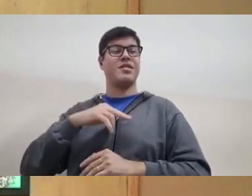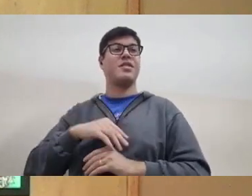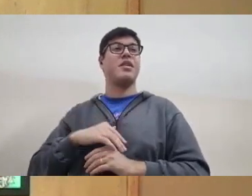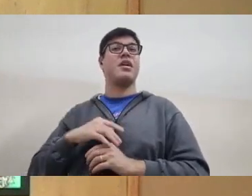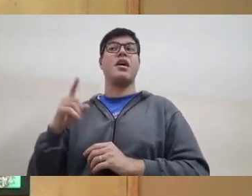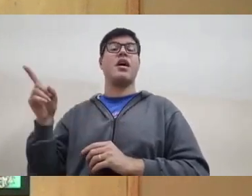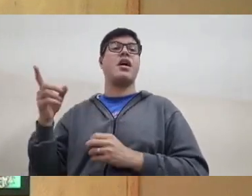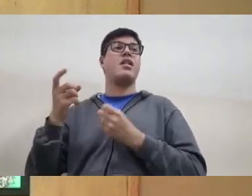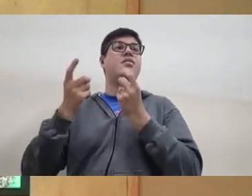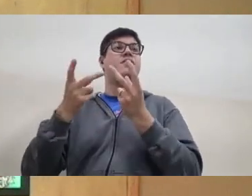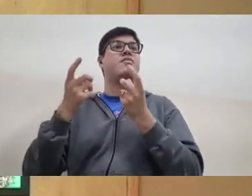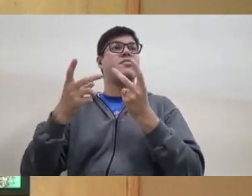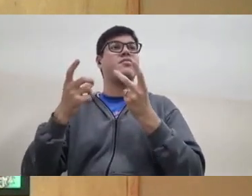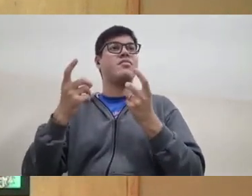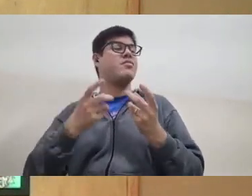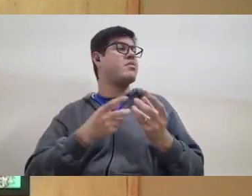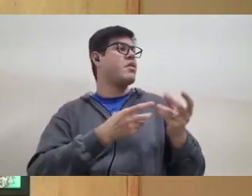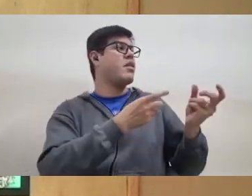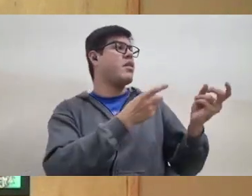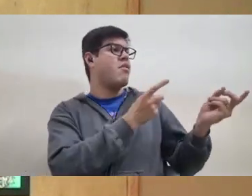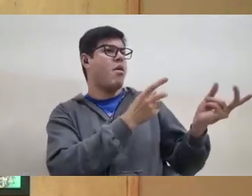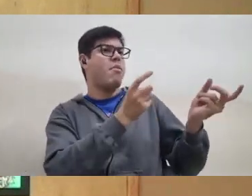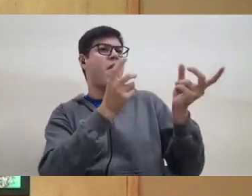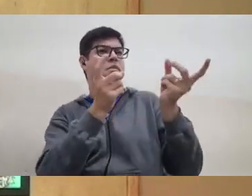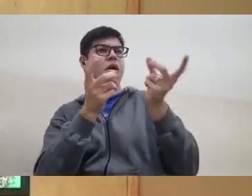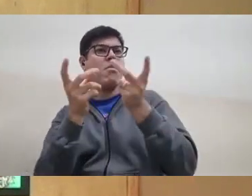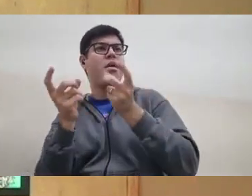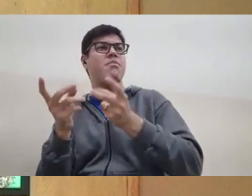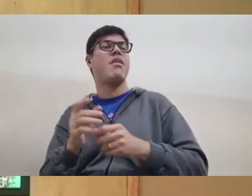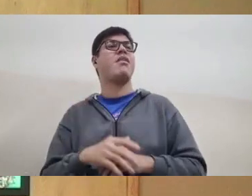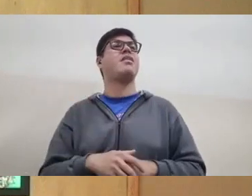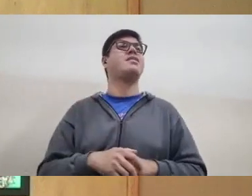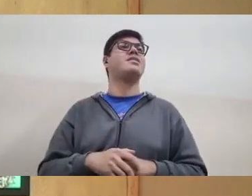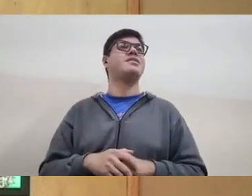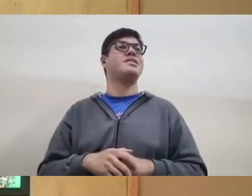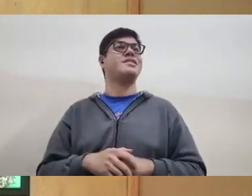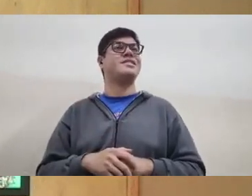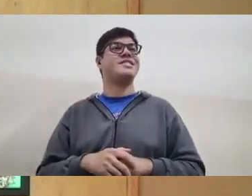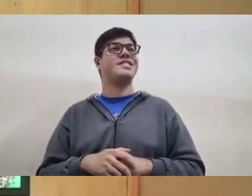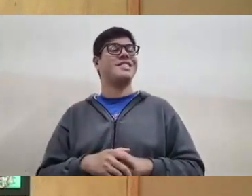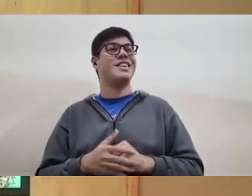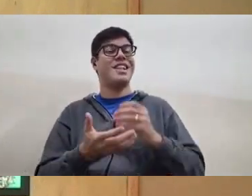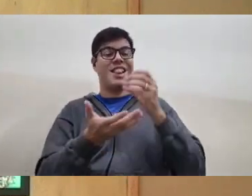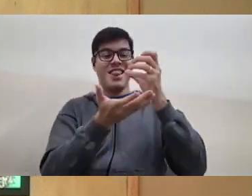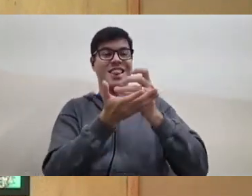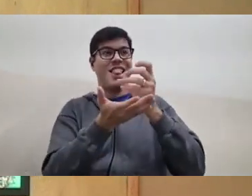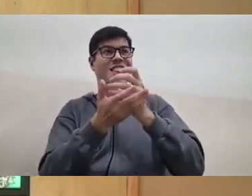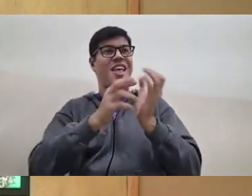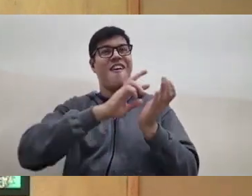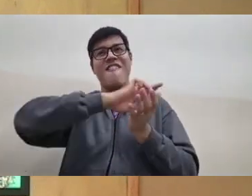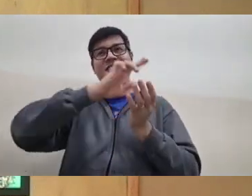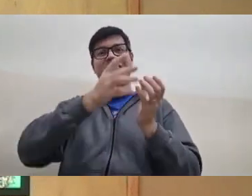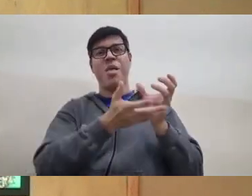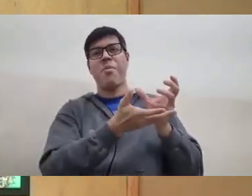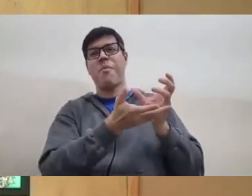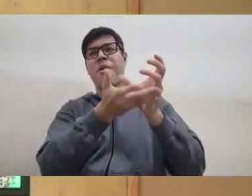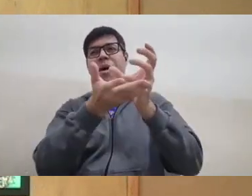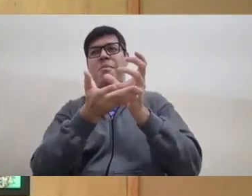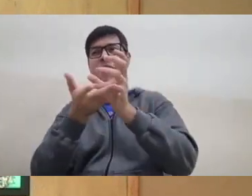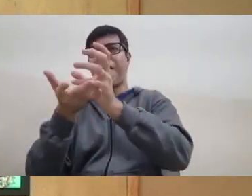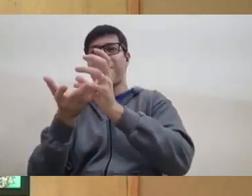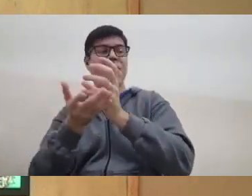ela vendia o que você dava na mão dela se eu ia matar um monte de na lata ela vende entendeu